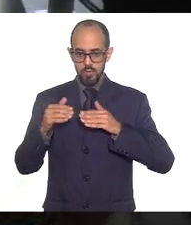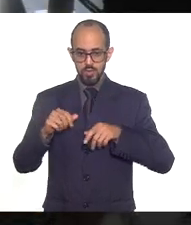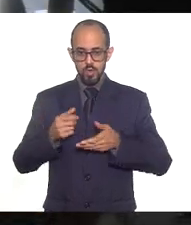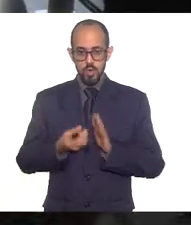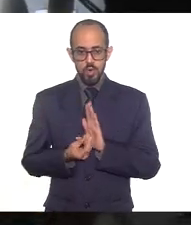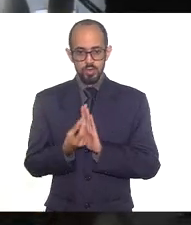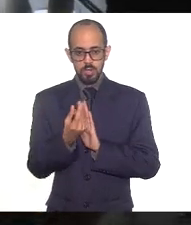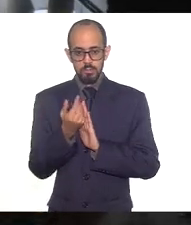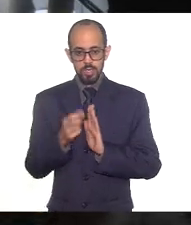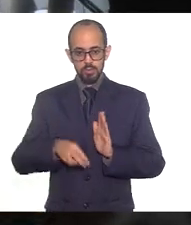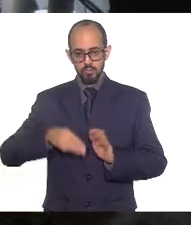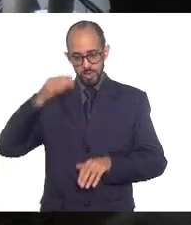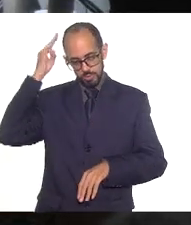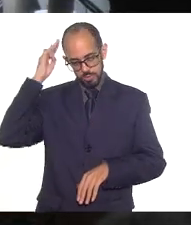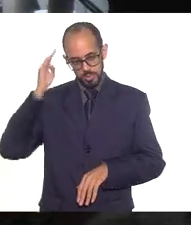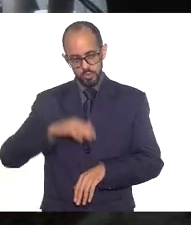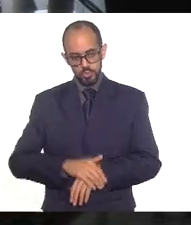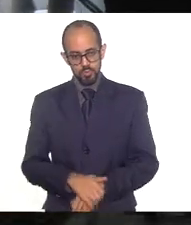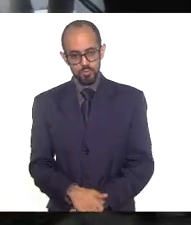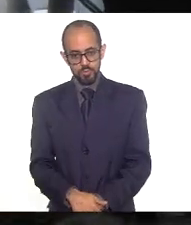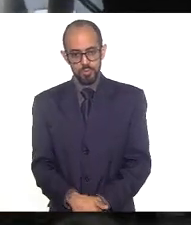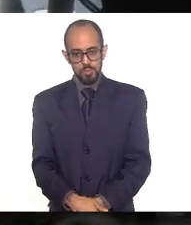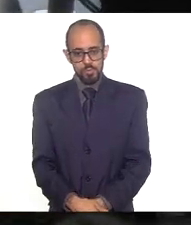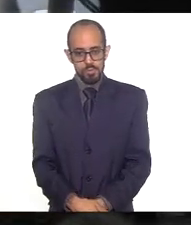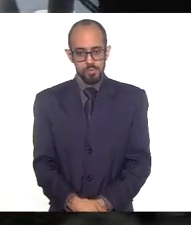de orçamento apertado massa passiva